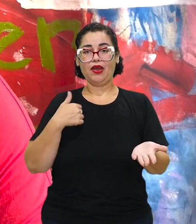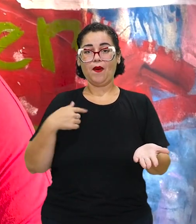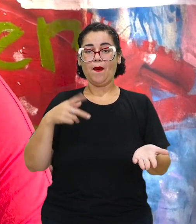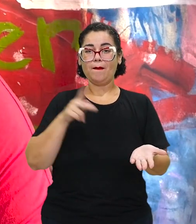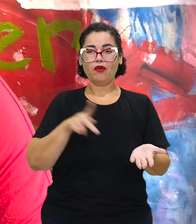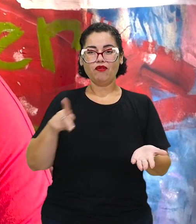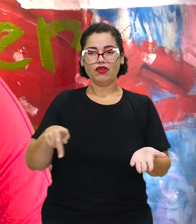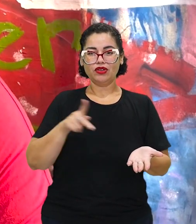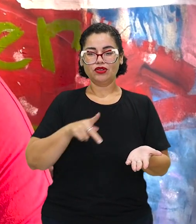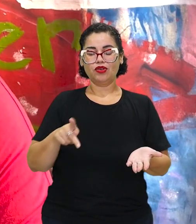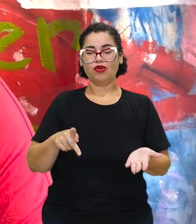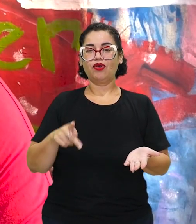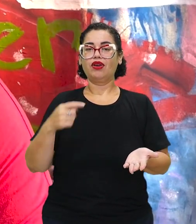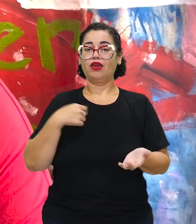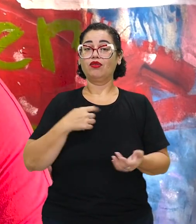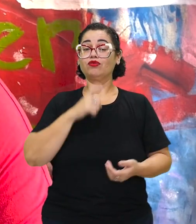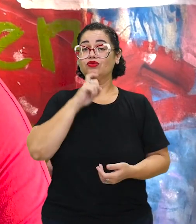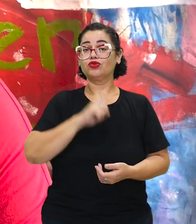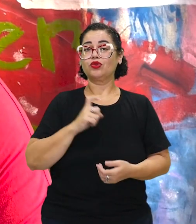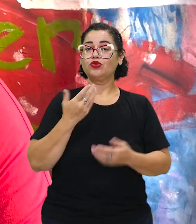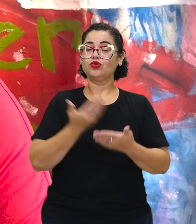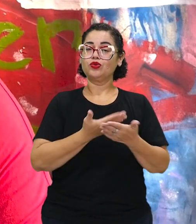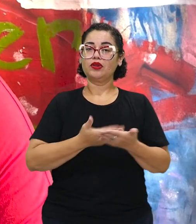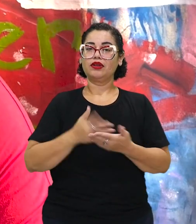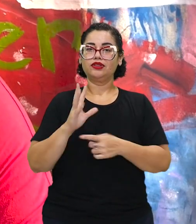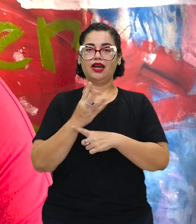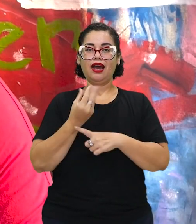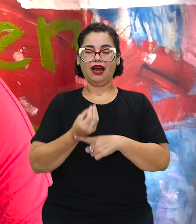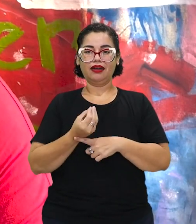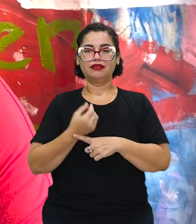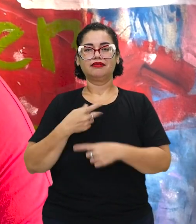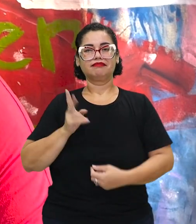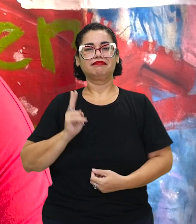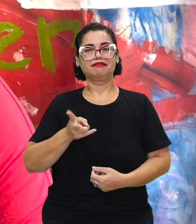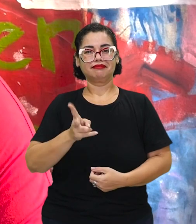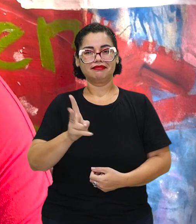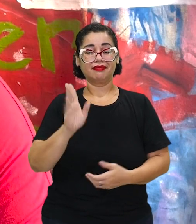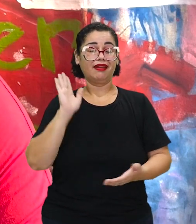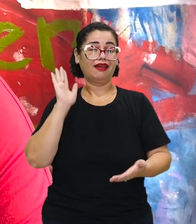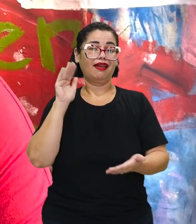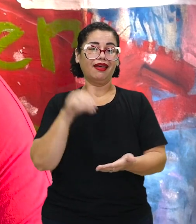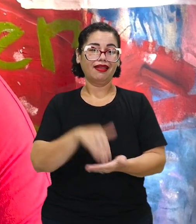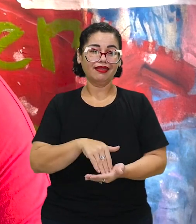Então, eu como professora, eu sou uma estudante de